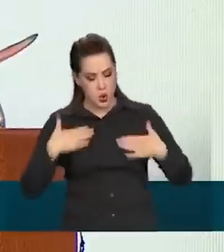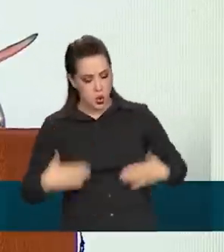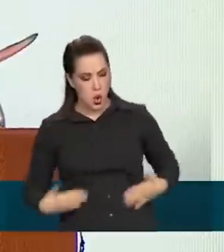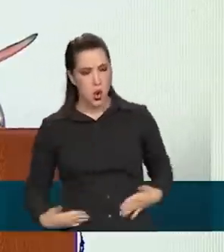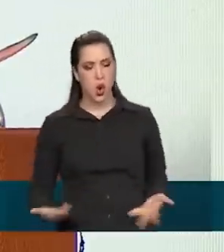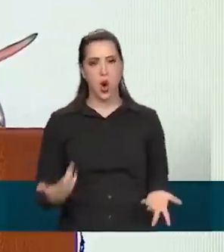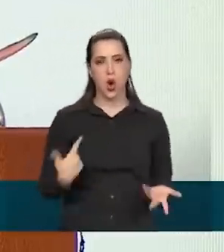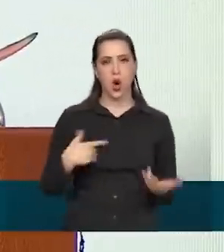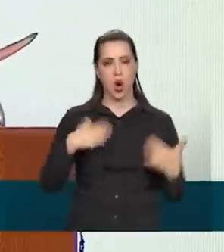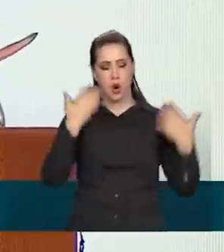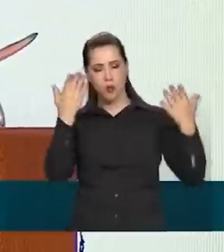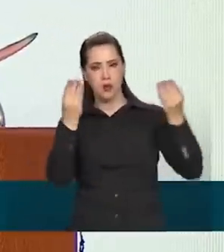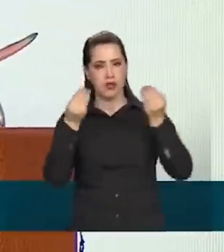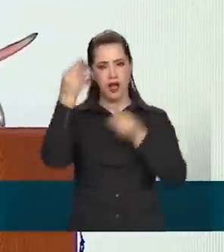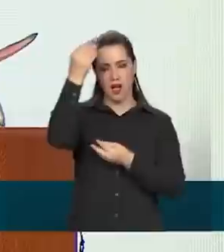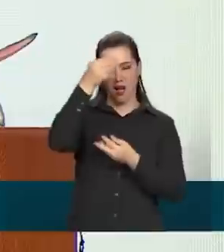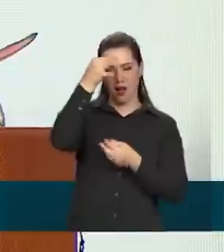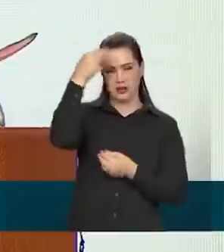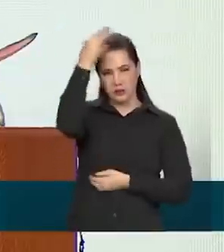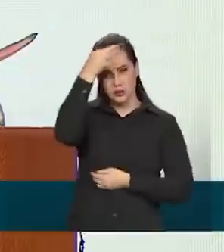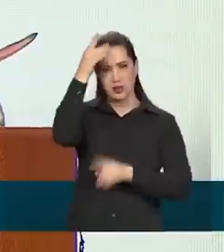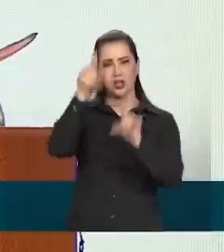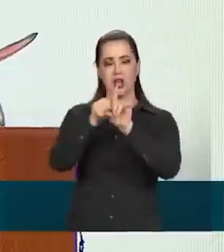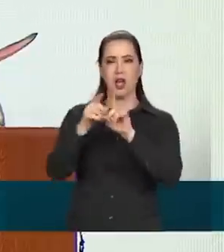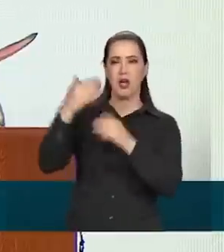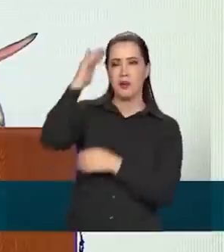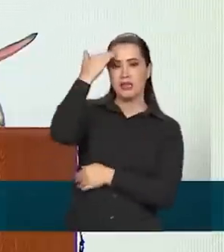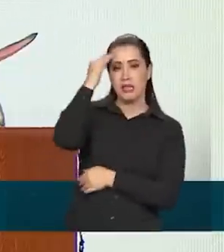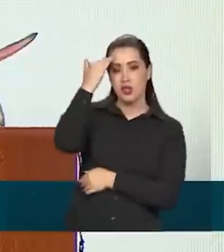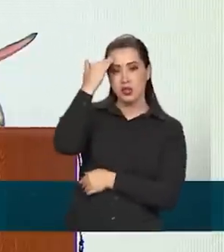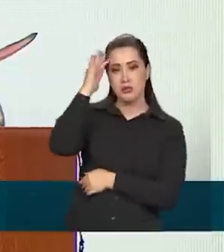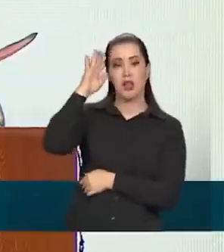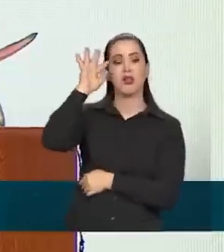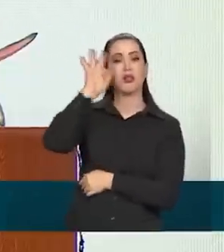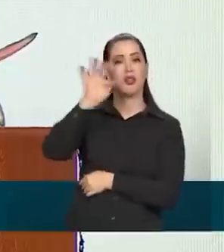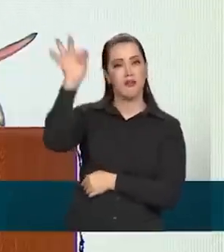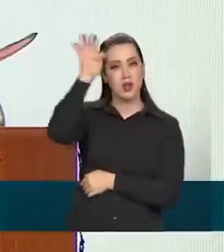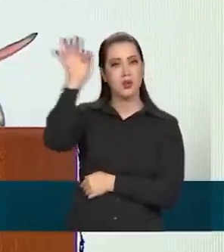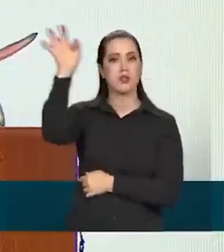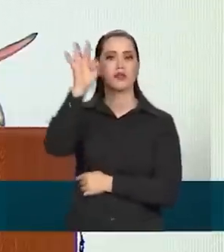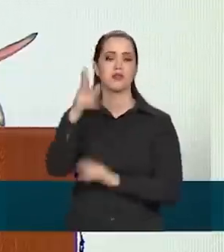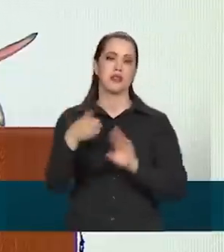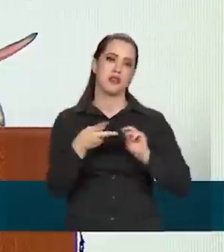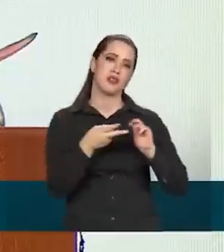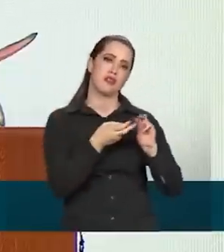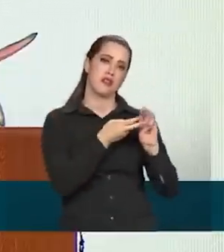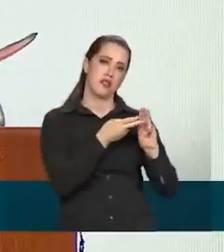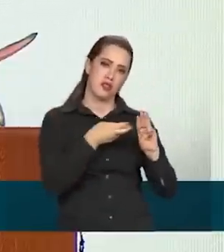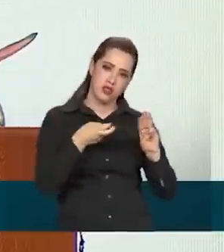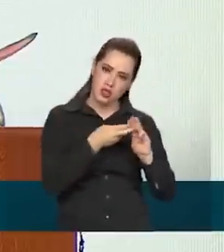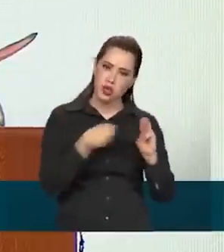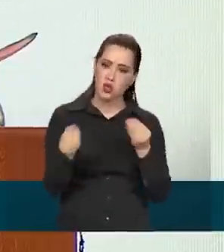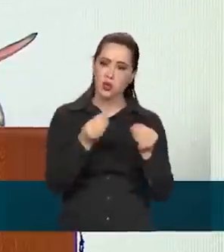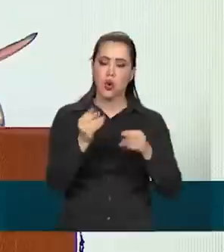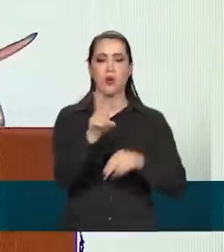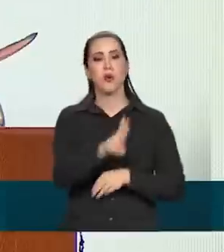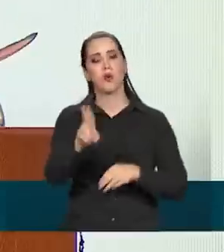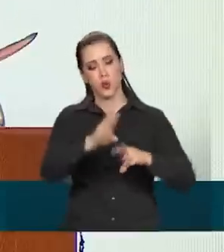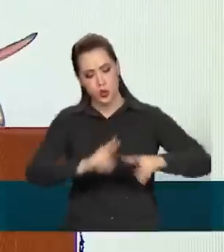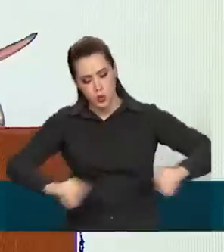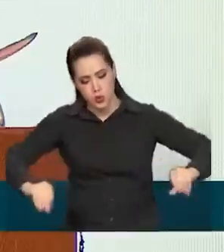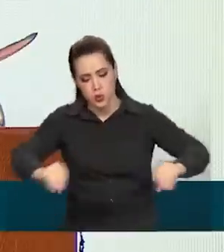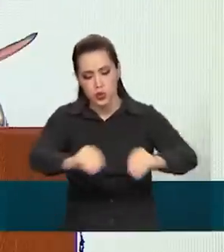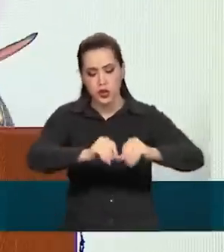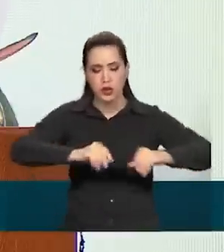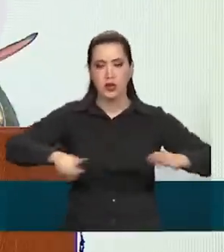às cosmologias e às compreensões indígenas sobre o uso da terra. Durante